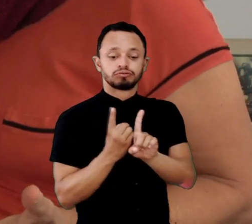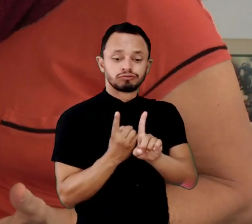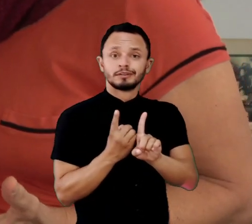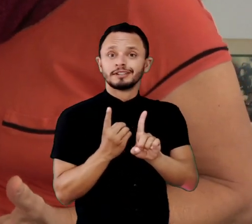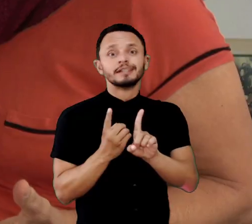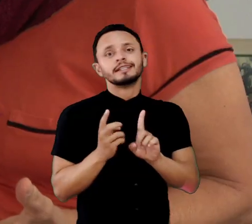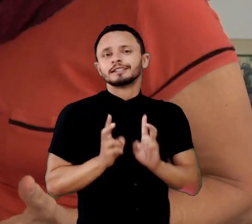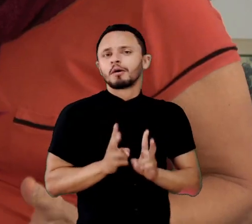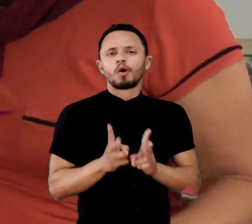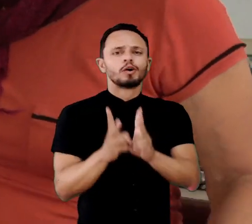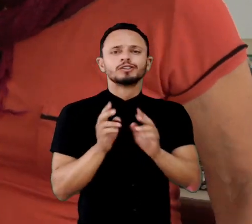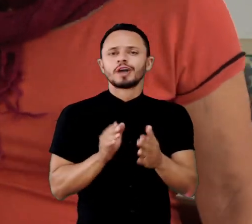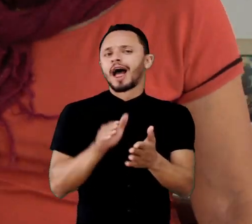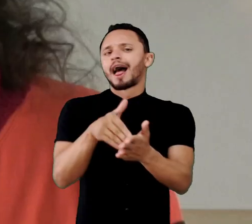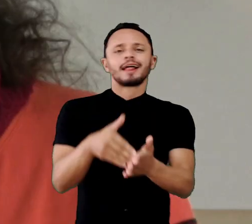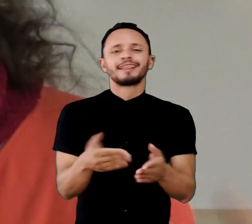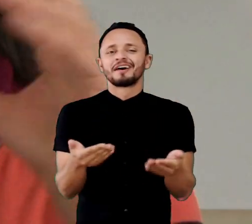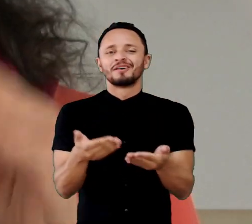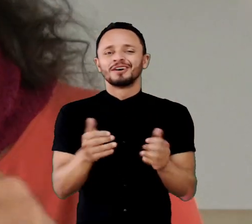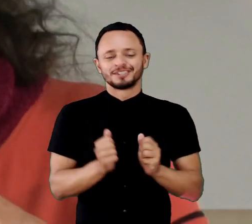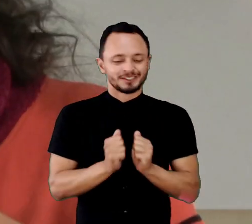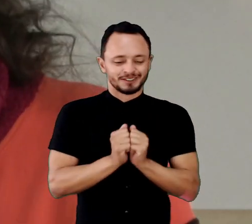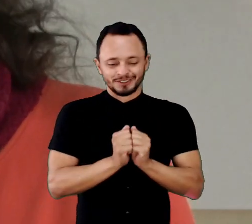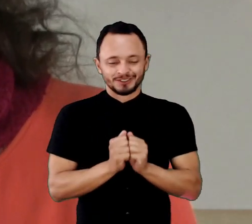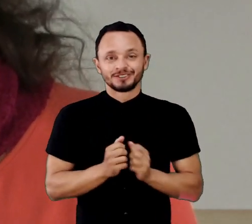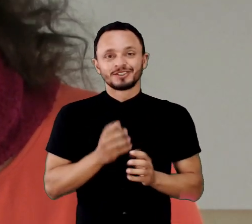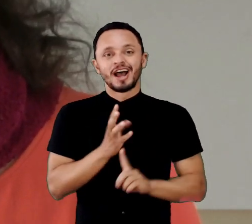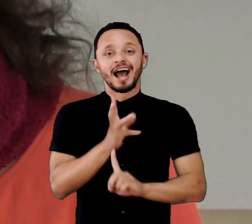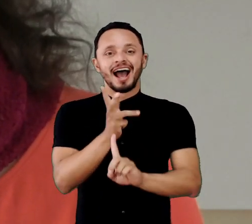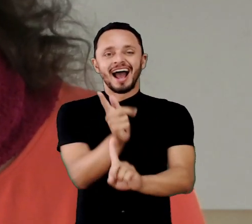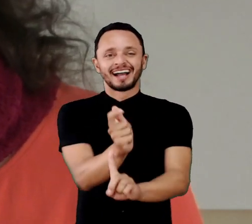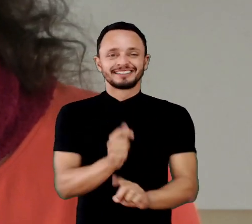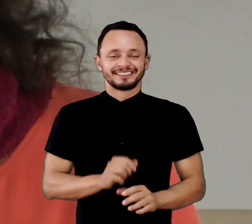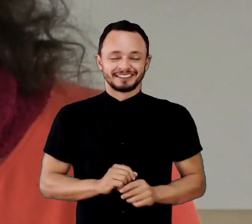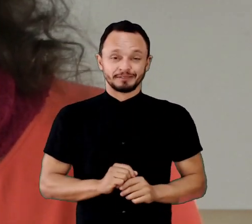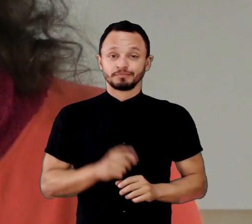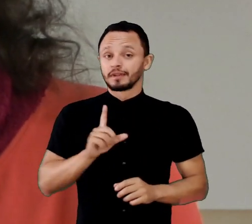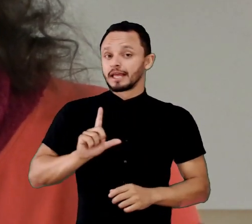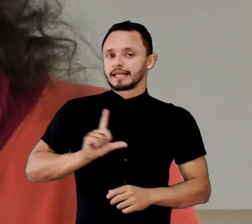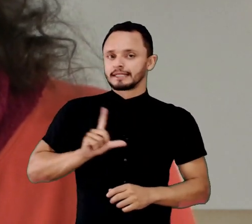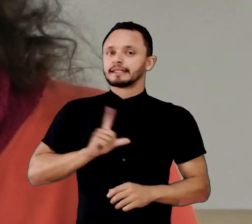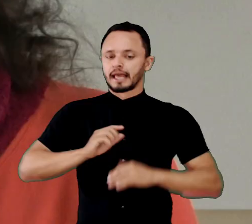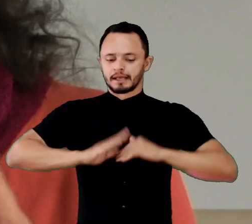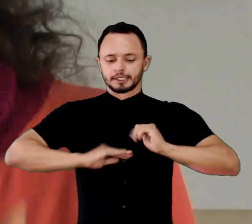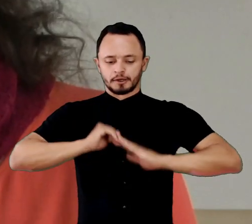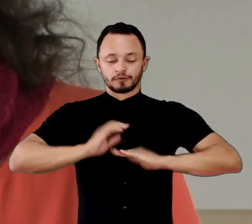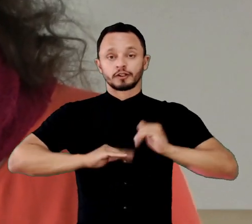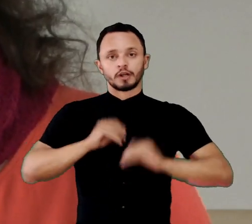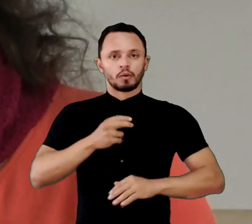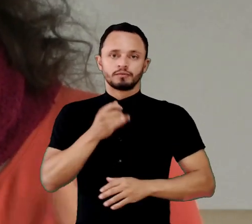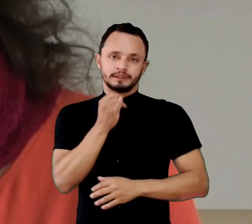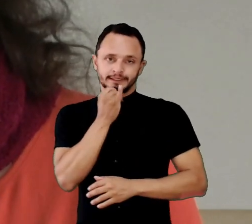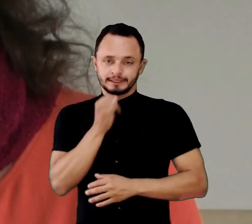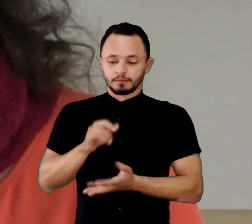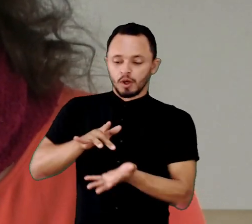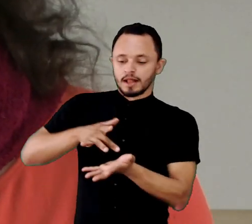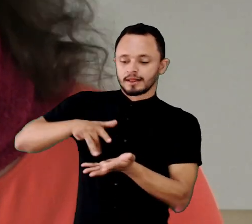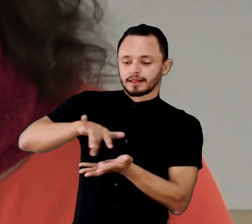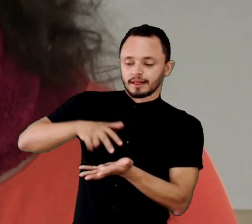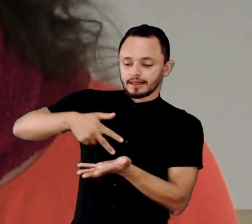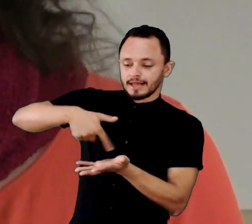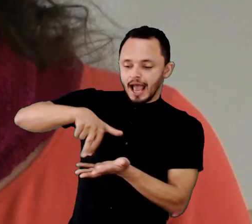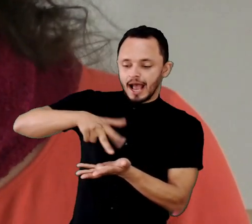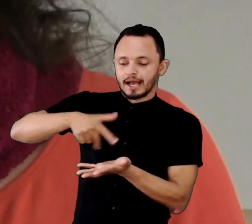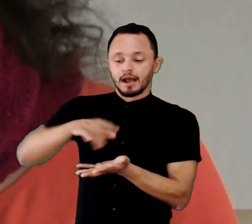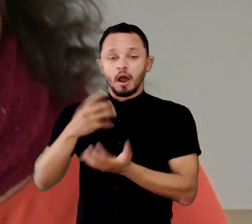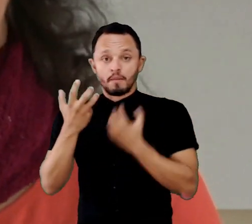está junto até hoje. Isso. Não é? E nós trouxemos nos nossos dotes as linguagens, eu trouxe da dança, da música, e